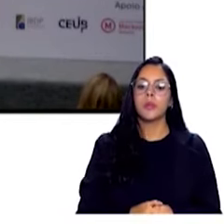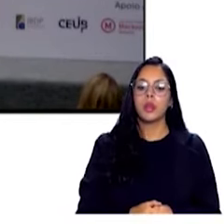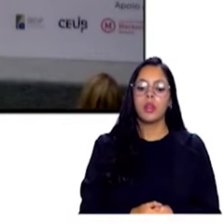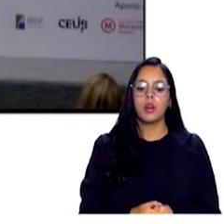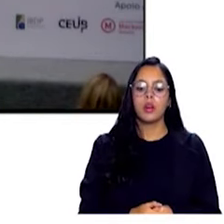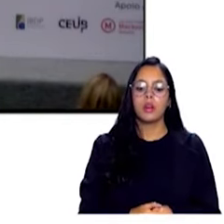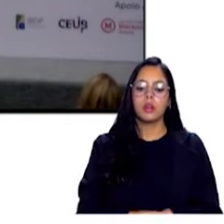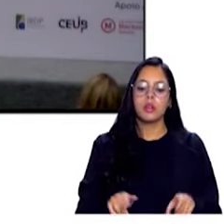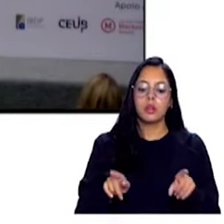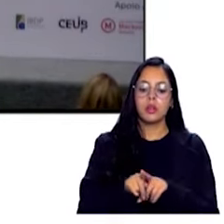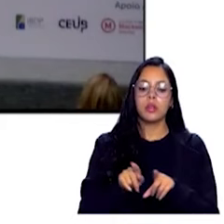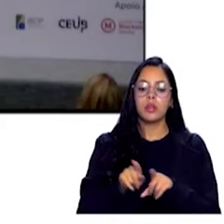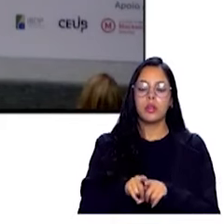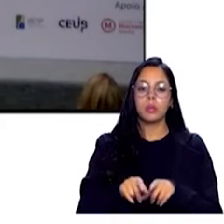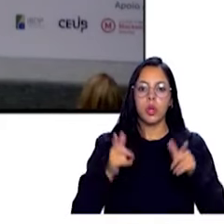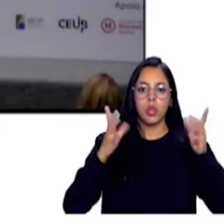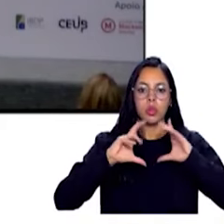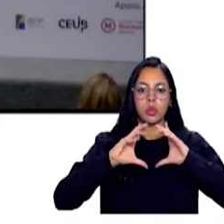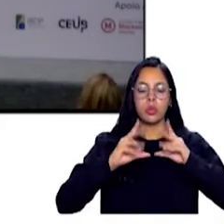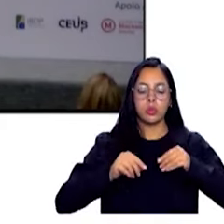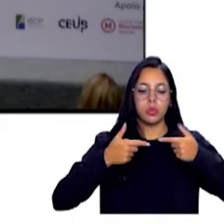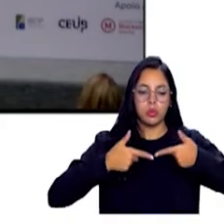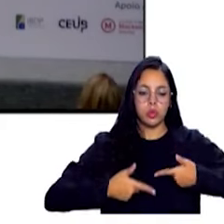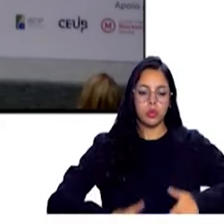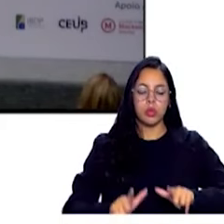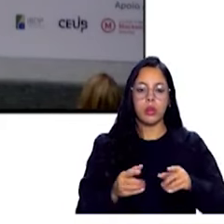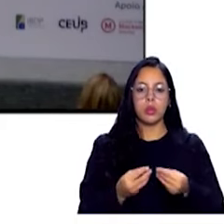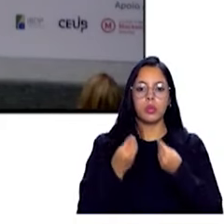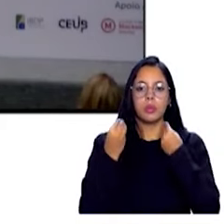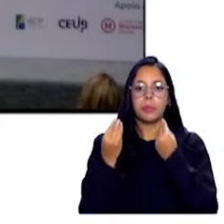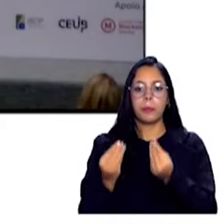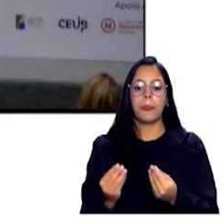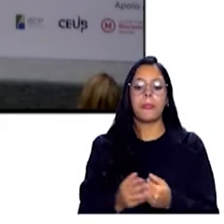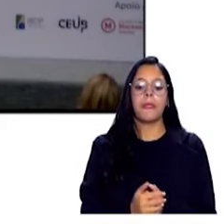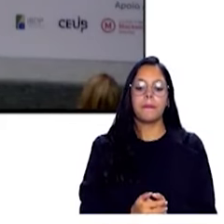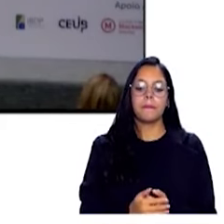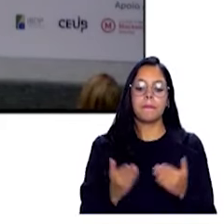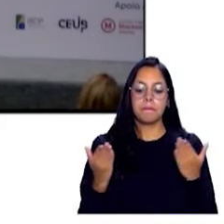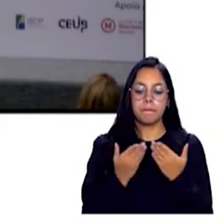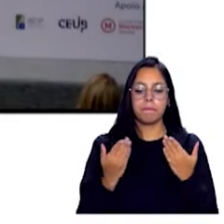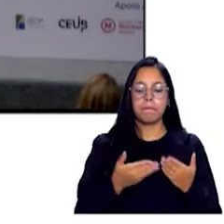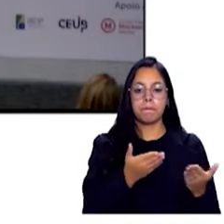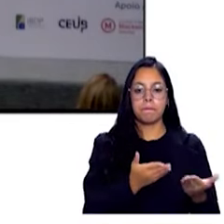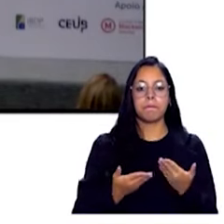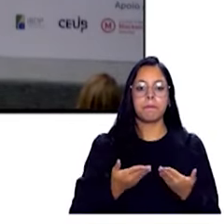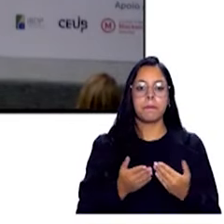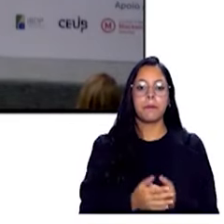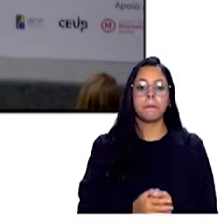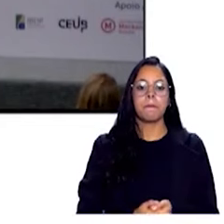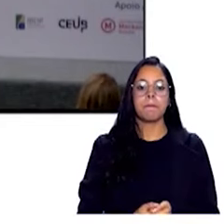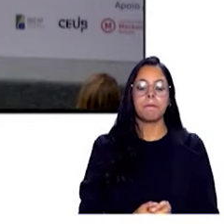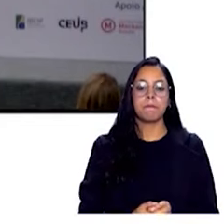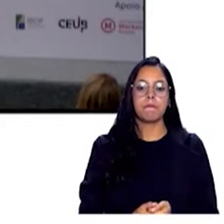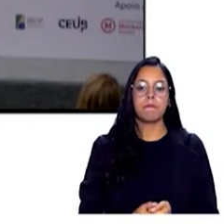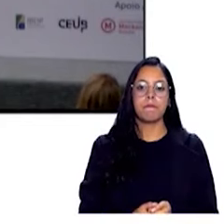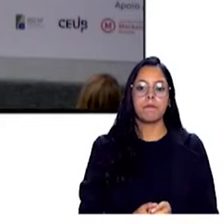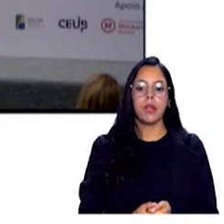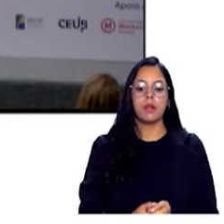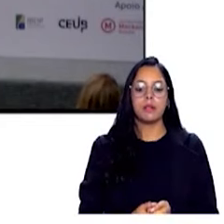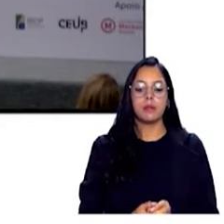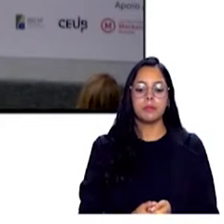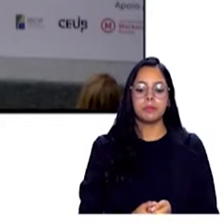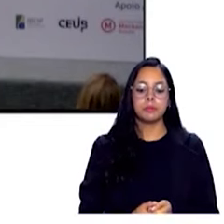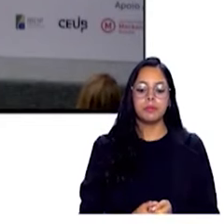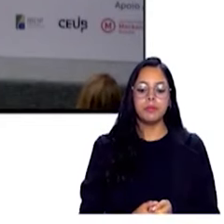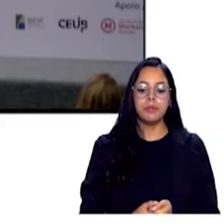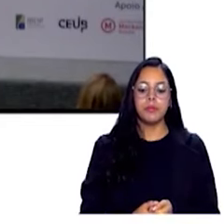nosso certificado E com isso então Eh nós passamos a palavra ao mestre cerimônia é que dará